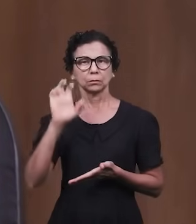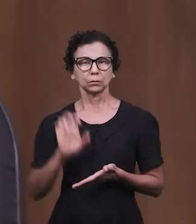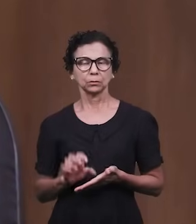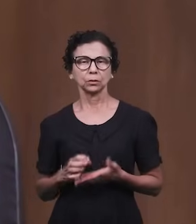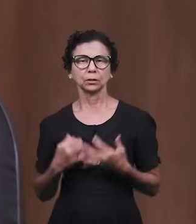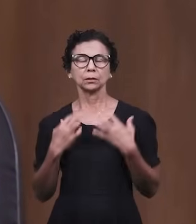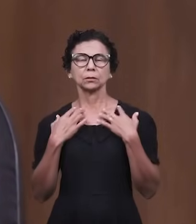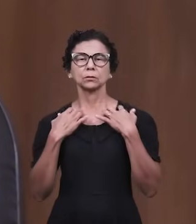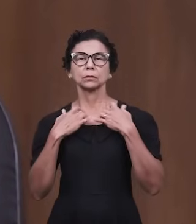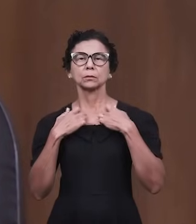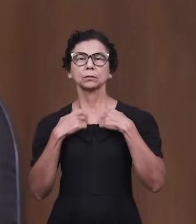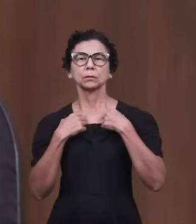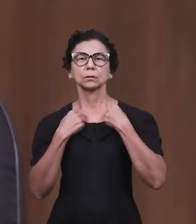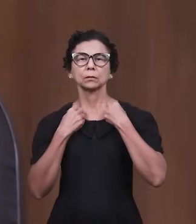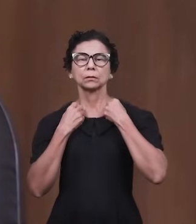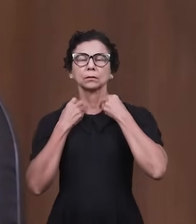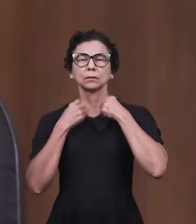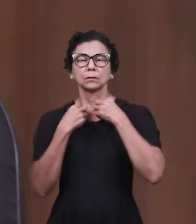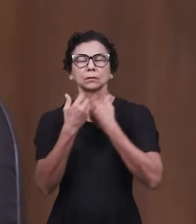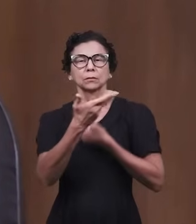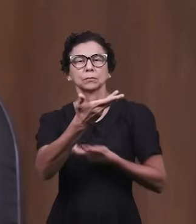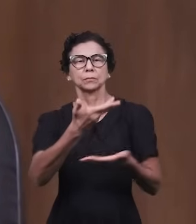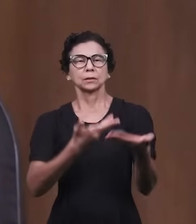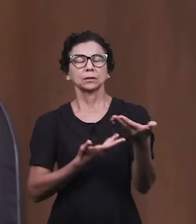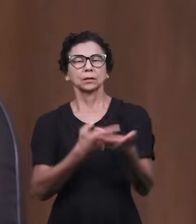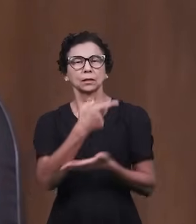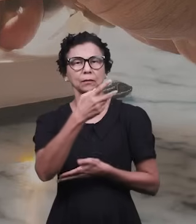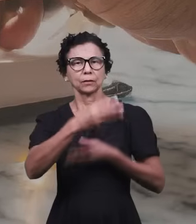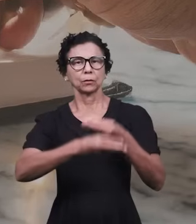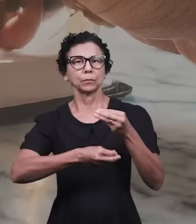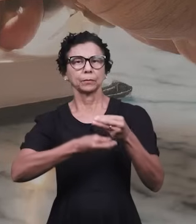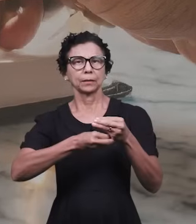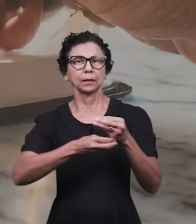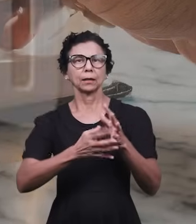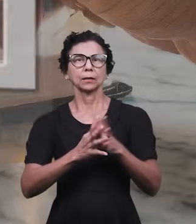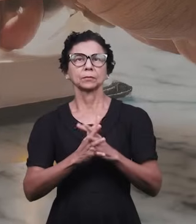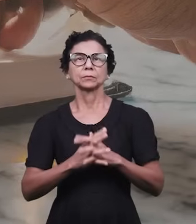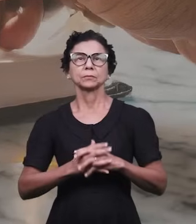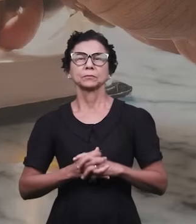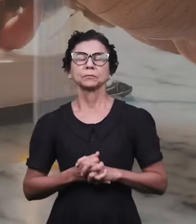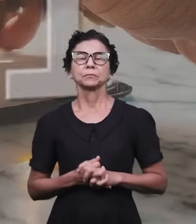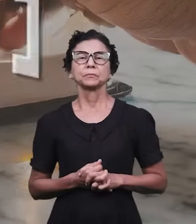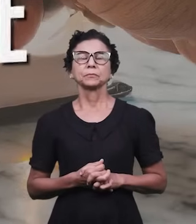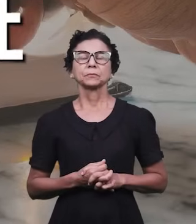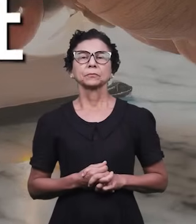pergunta eu vou dividir com ele porque ele vai complementar isso aqui.